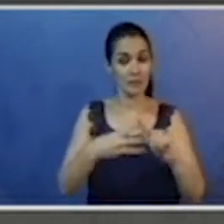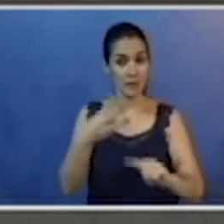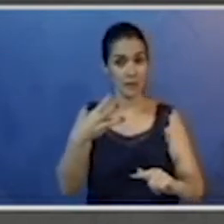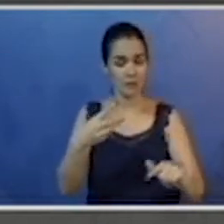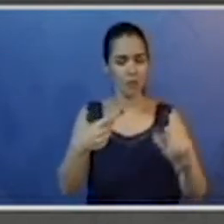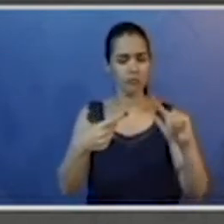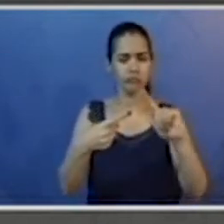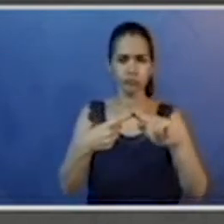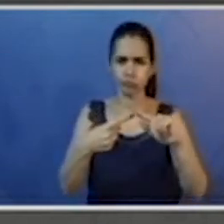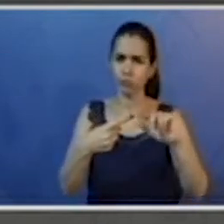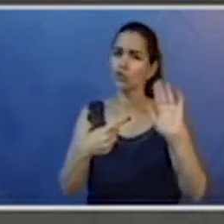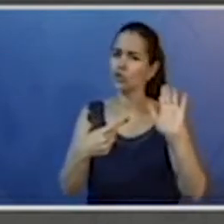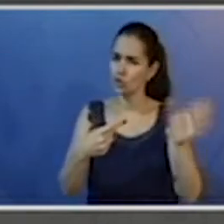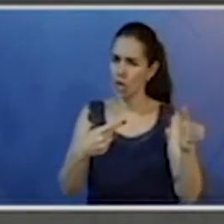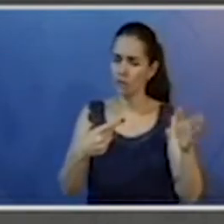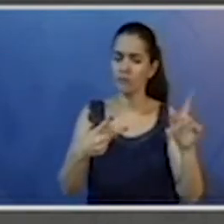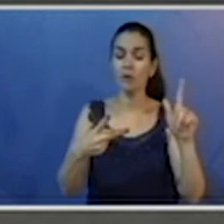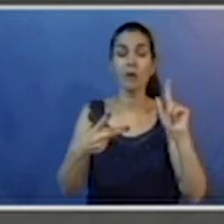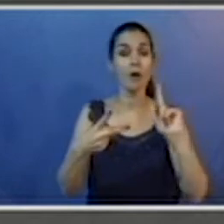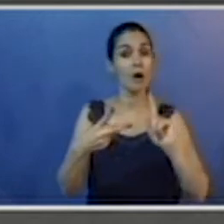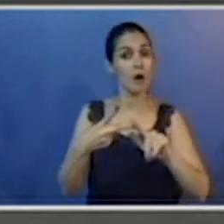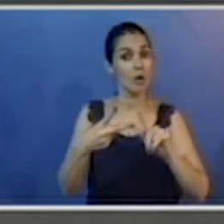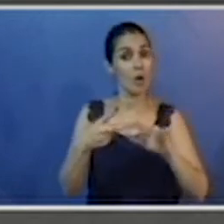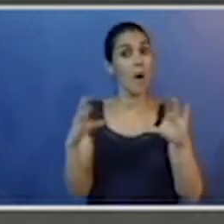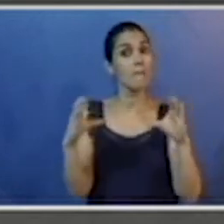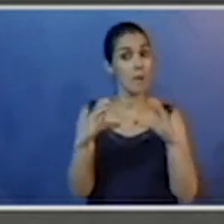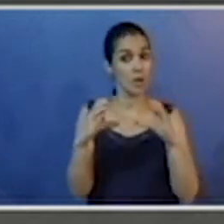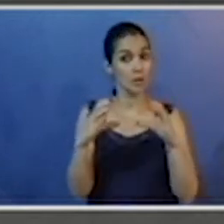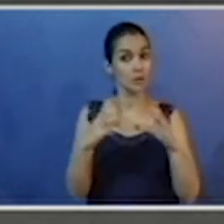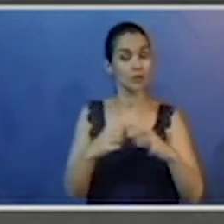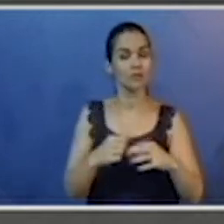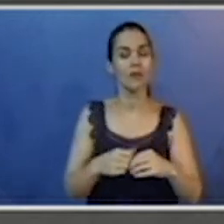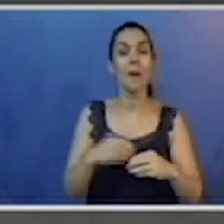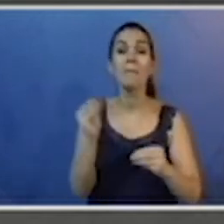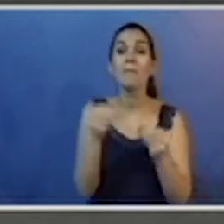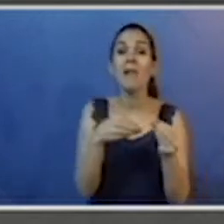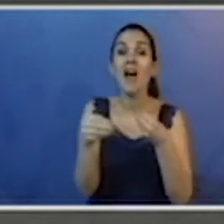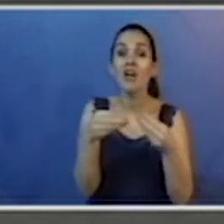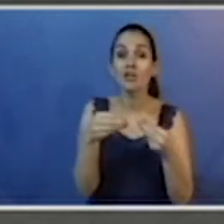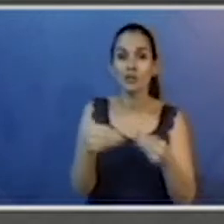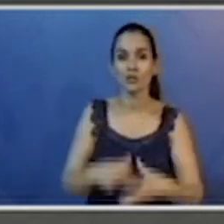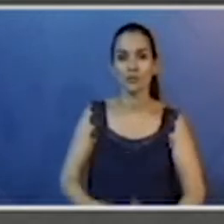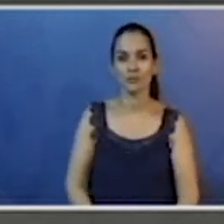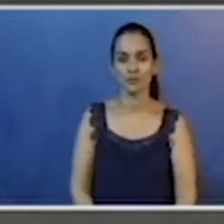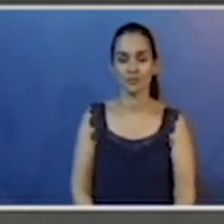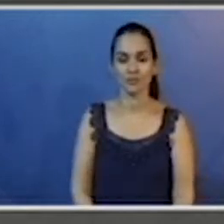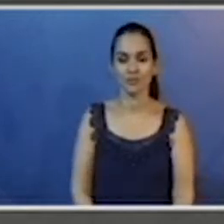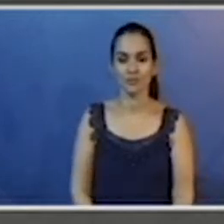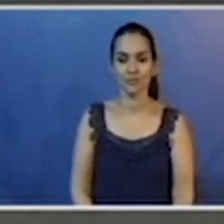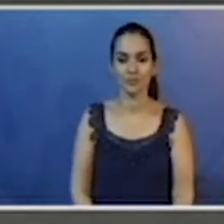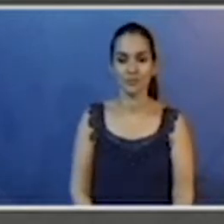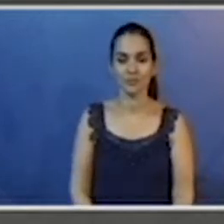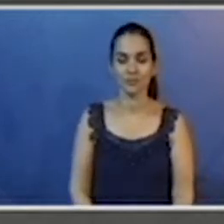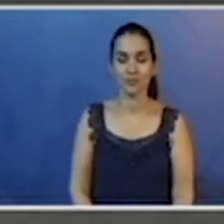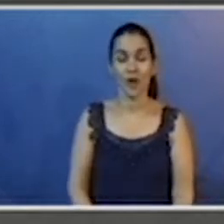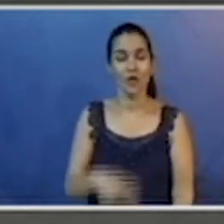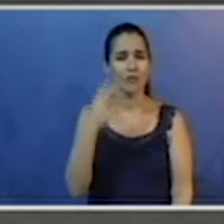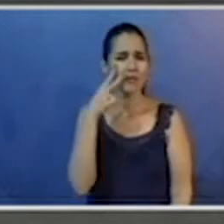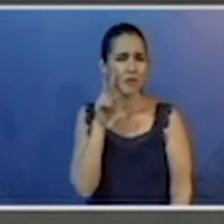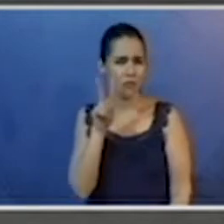né a de borracha de 6 eu vou usar a primeira essa aqui tá de plástico que é um pouquinho mais fácil vocês vão ver